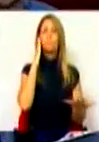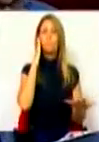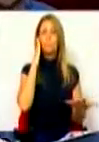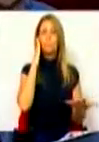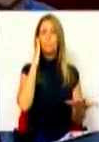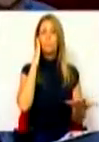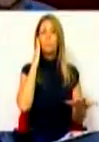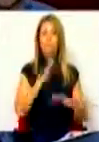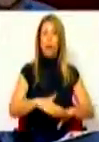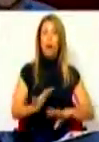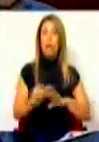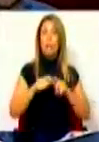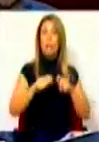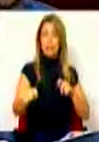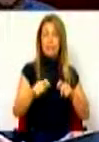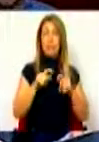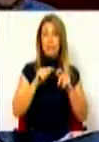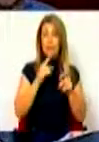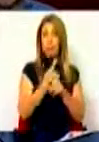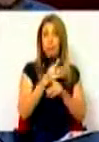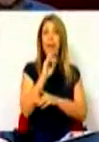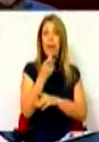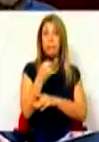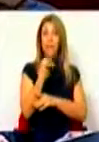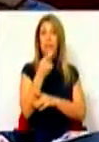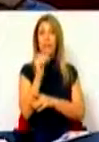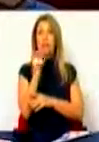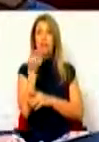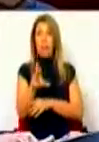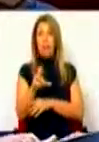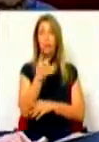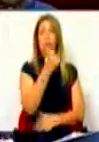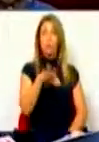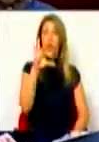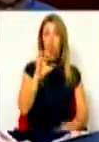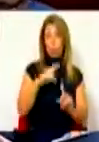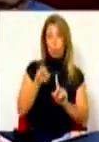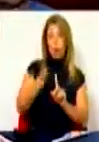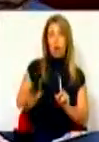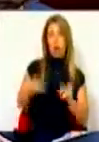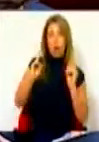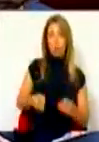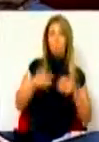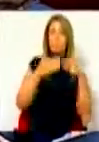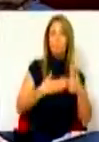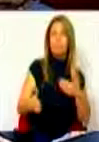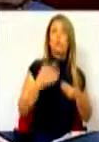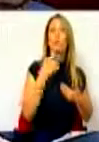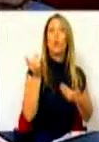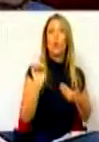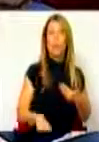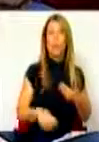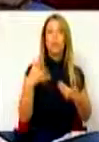reforçar essas linhas. A linha Capitalizar 2018 foi lançada já este ano, com mais 1.600 euros